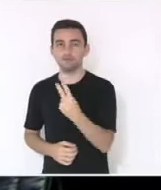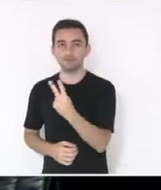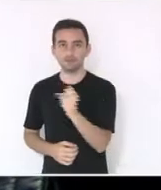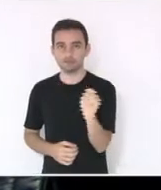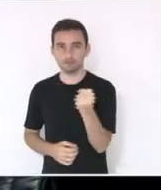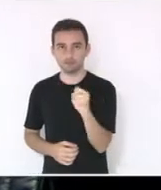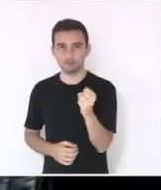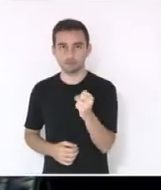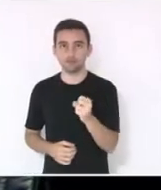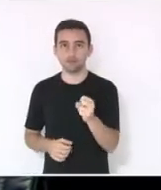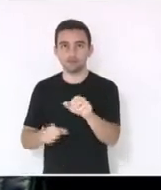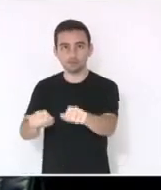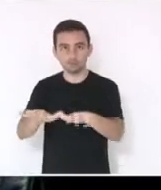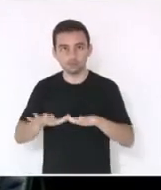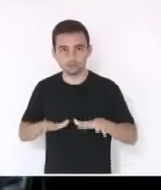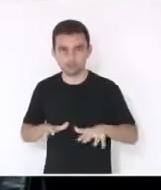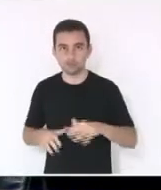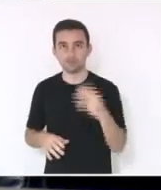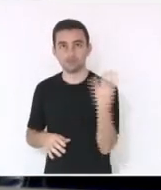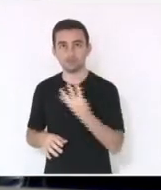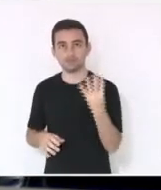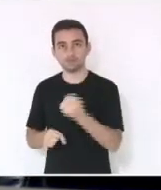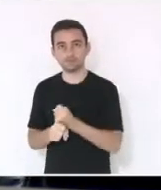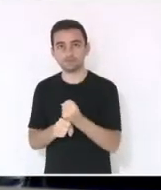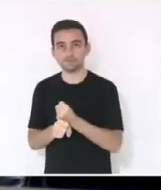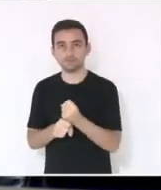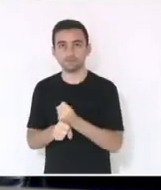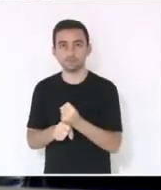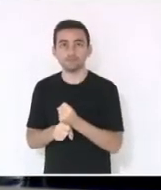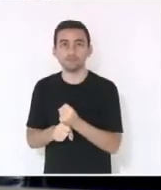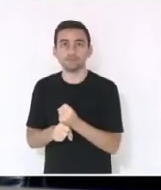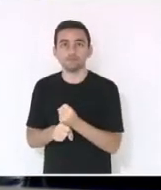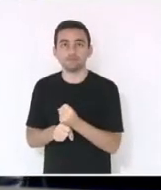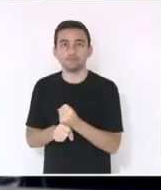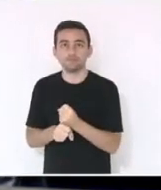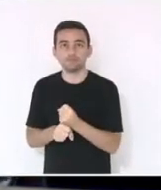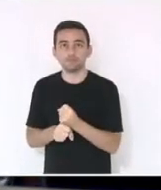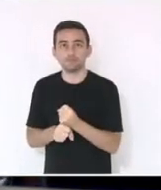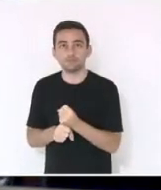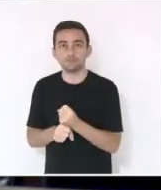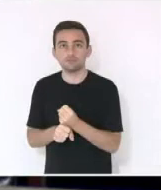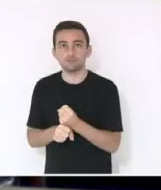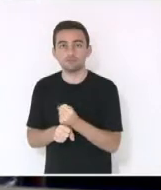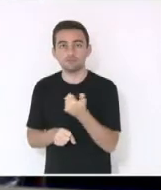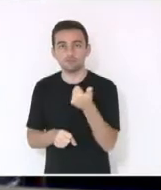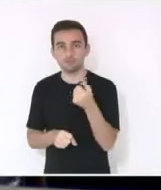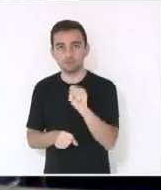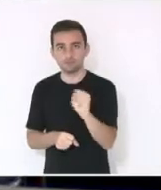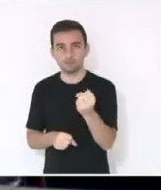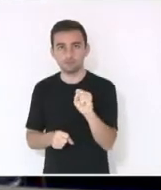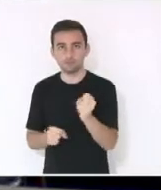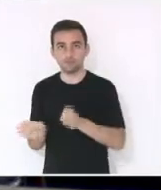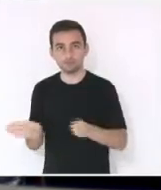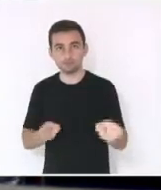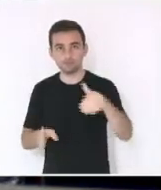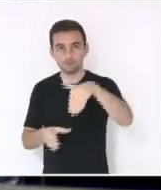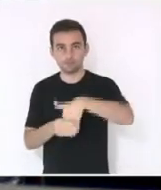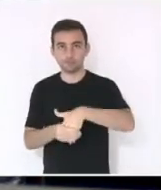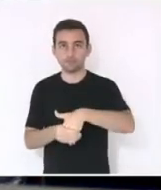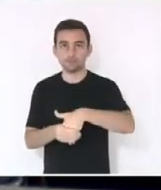sessão ordinária da 4ª sessão legislativa da 18ª legislatura